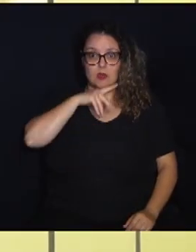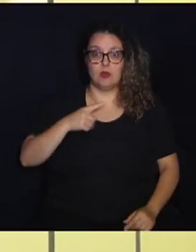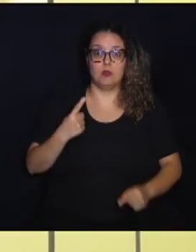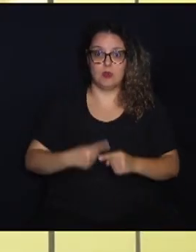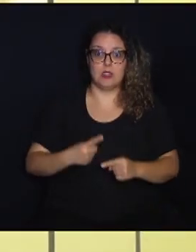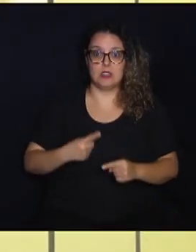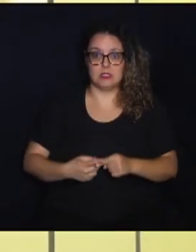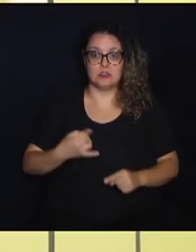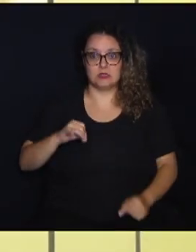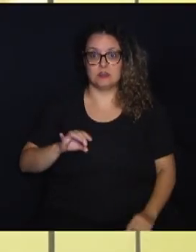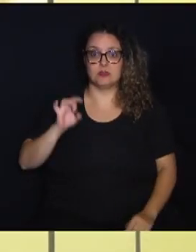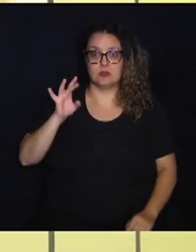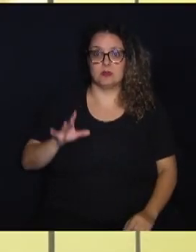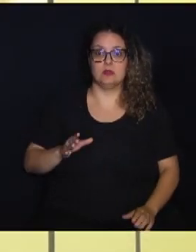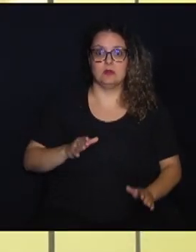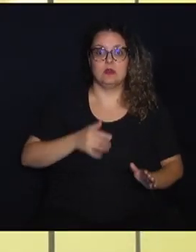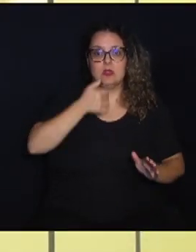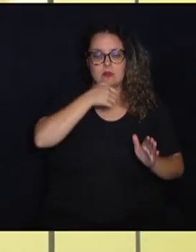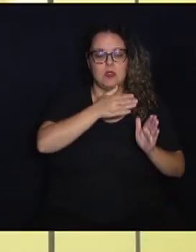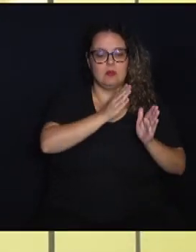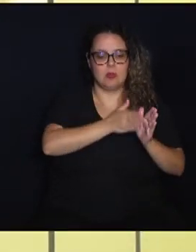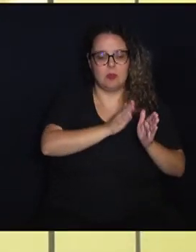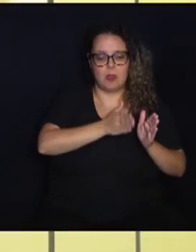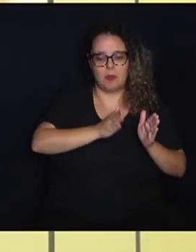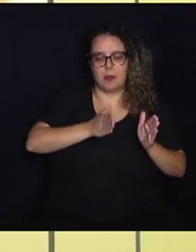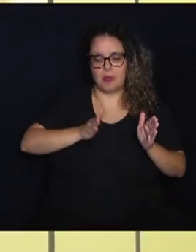você fica somente naquela dieta